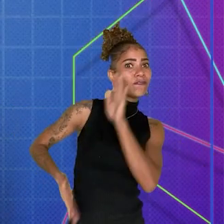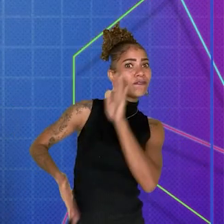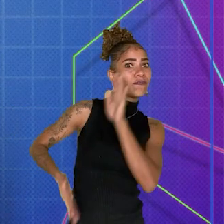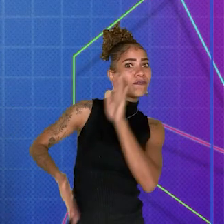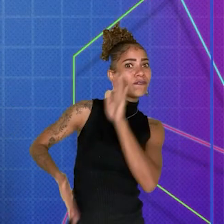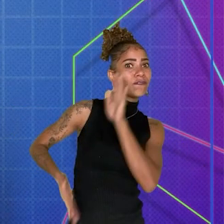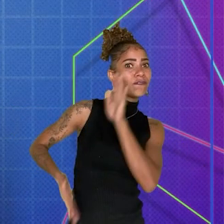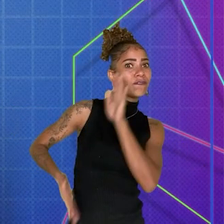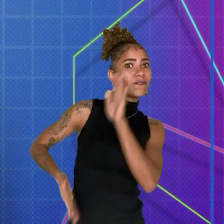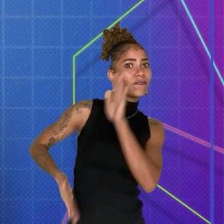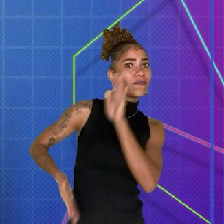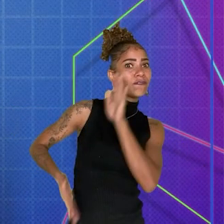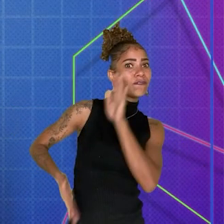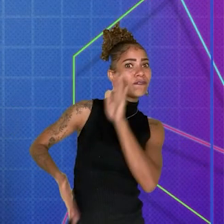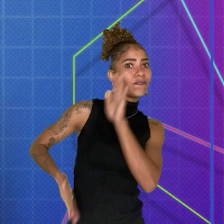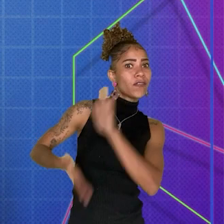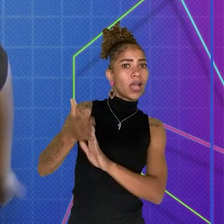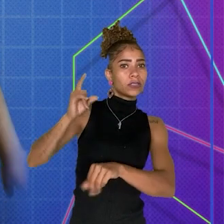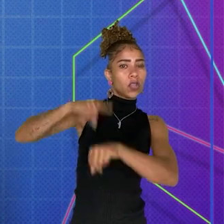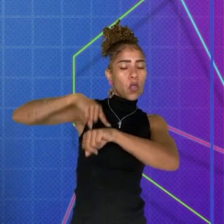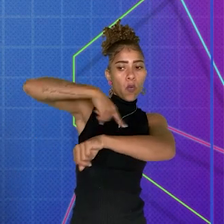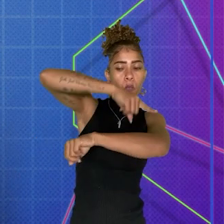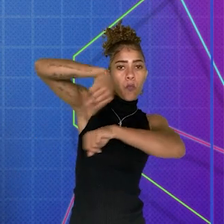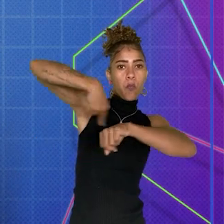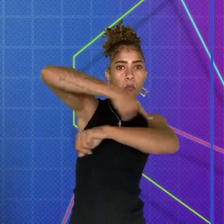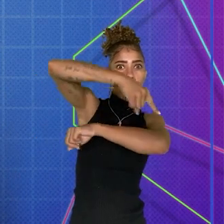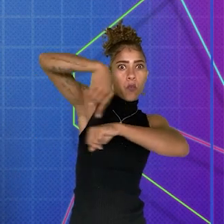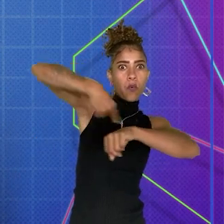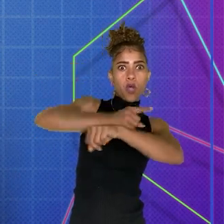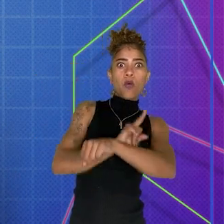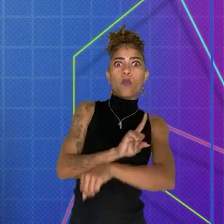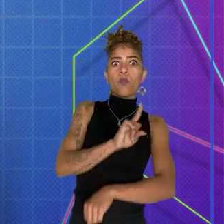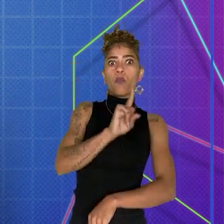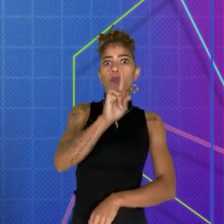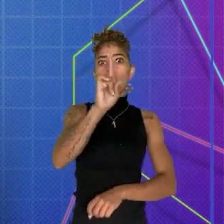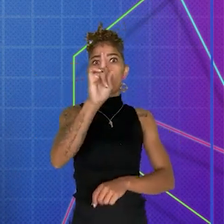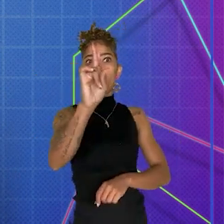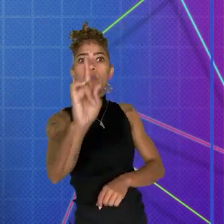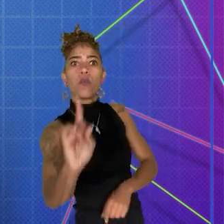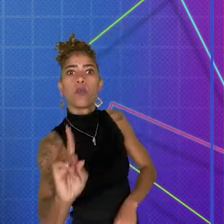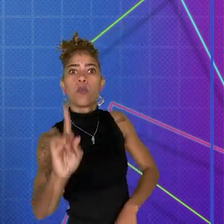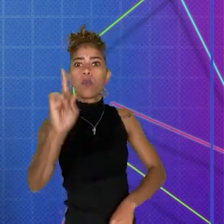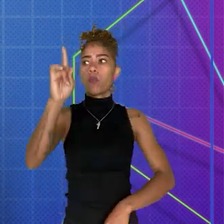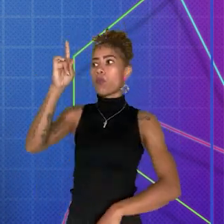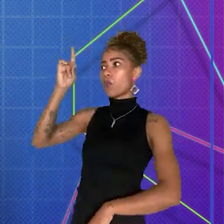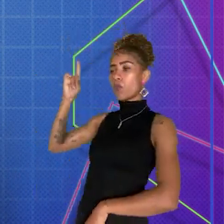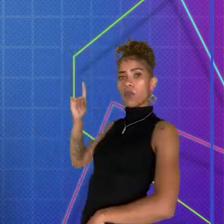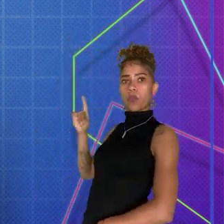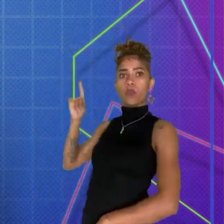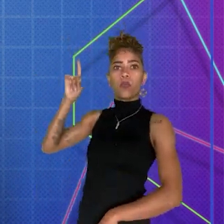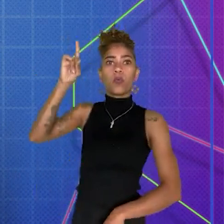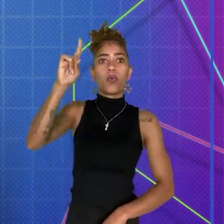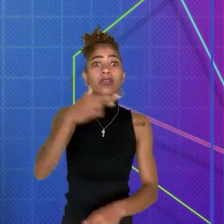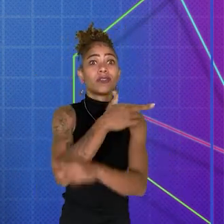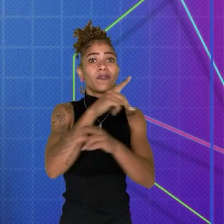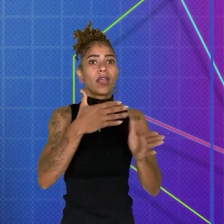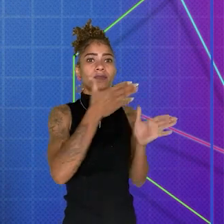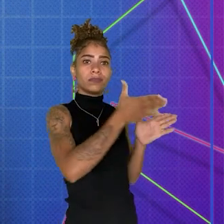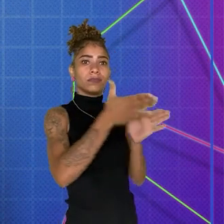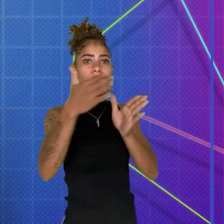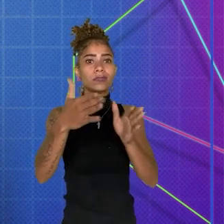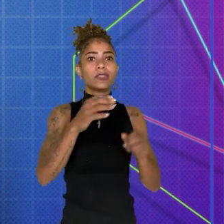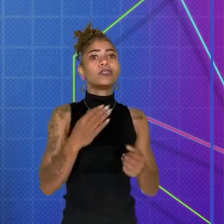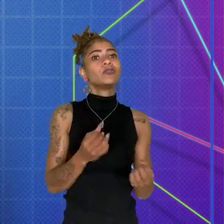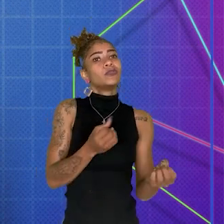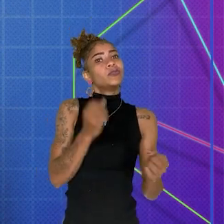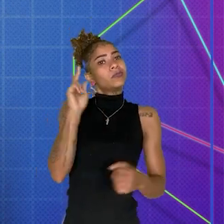Efeito sonoro referente ao que a professora está citando. Esses jogos permitem ao jogador viajar através do tempo e experimentar diferentes períodos históricos,